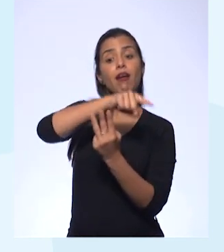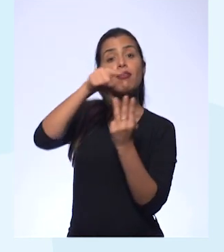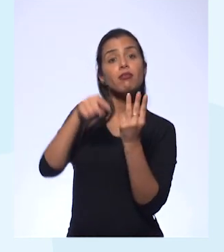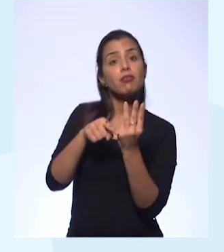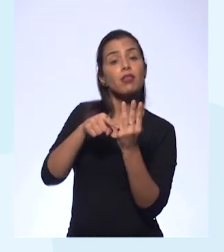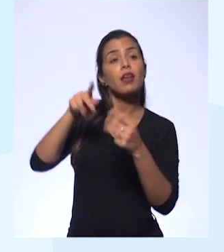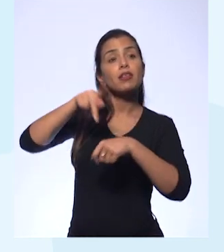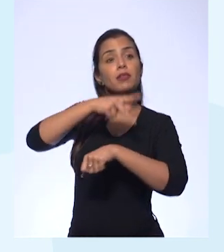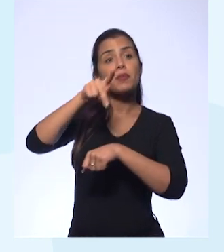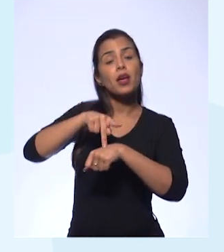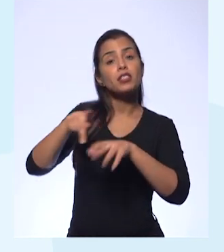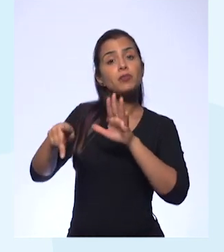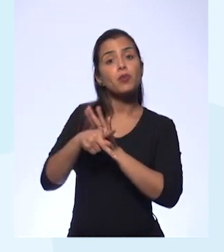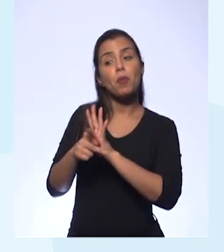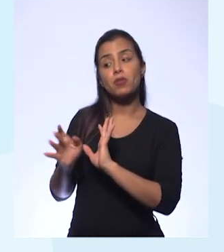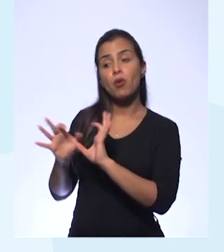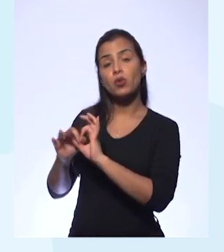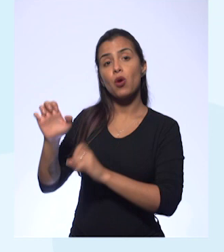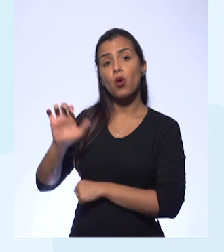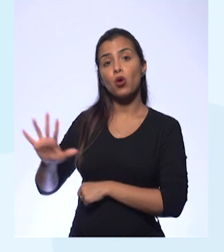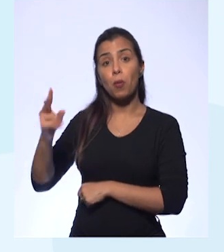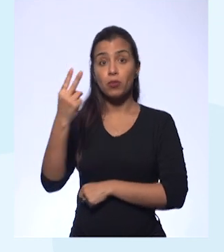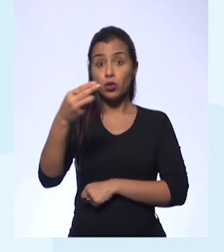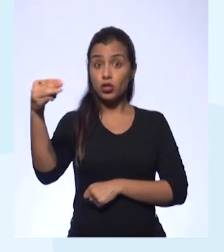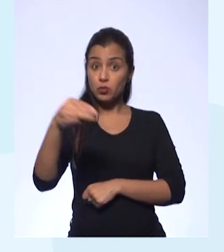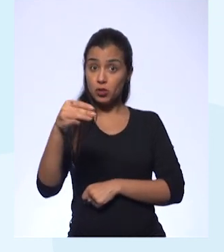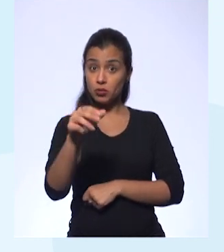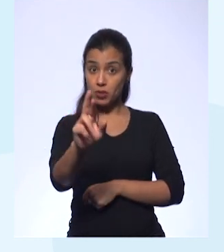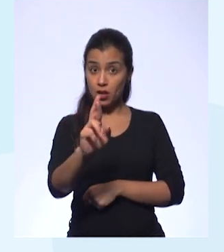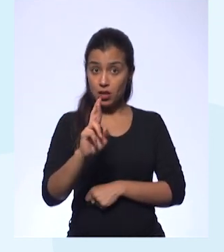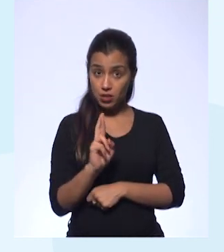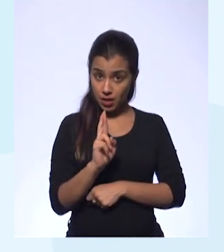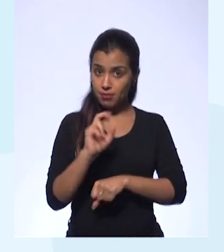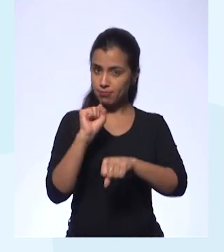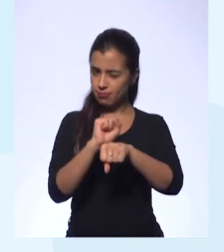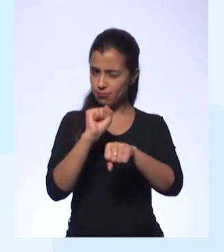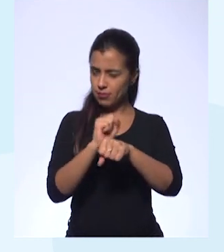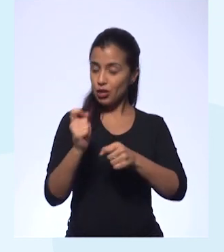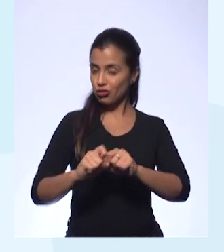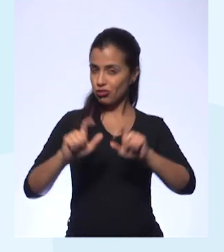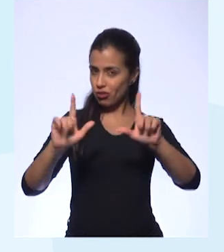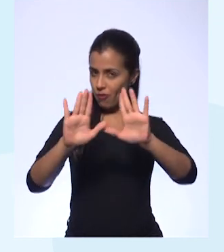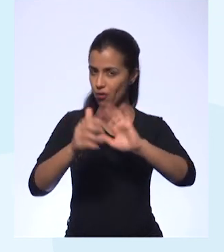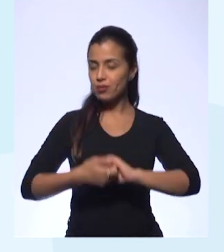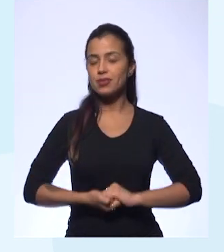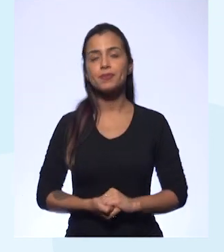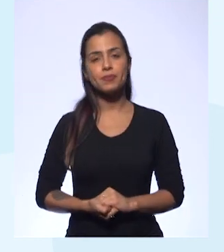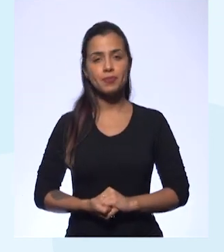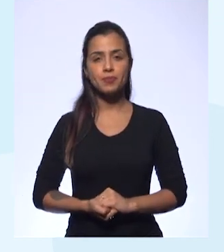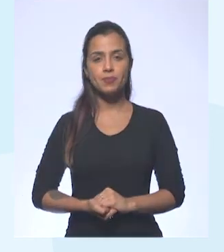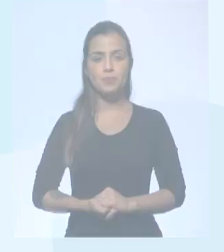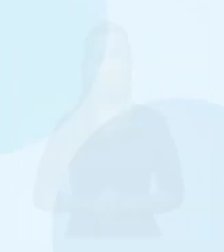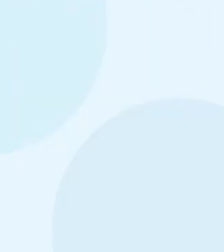União Europeia. 2 minutinhos para vocês responderem. Já já a gente volta.